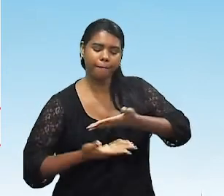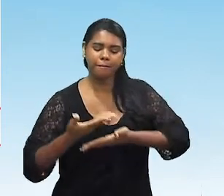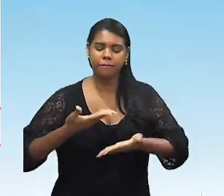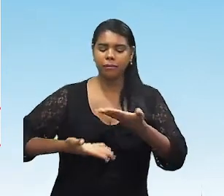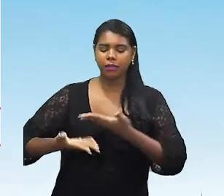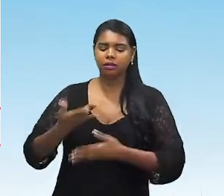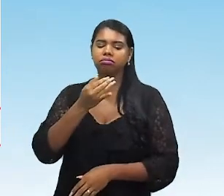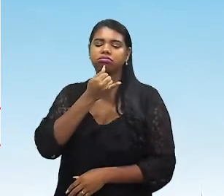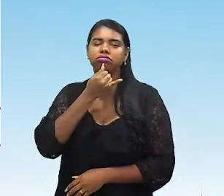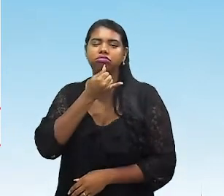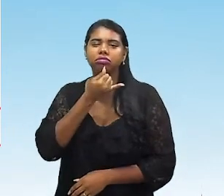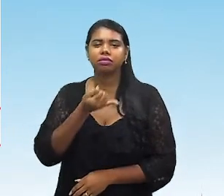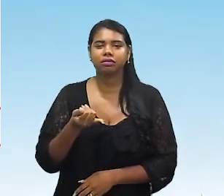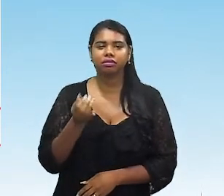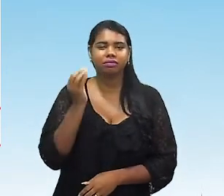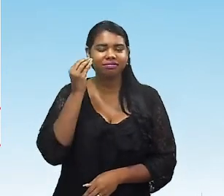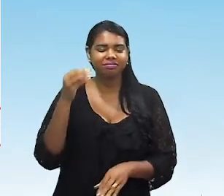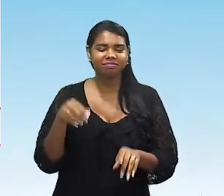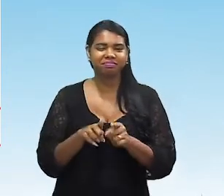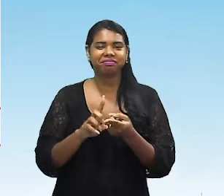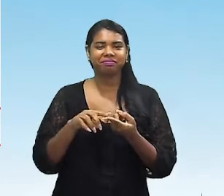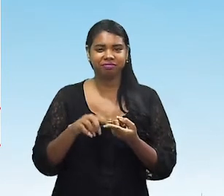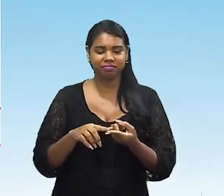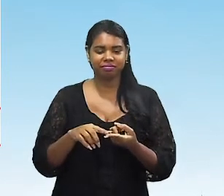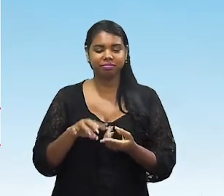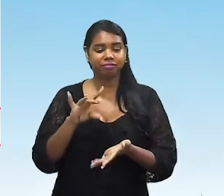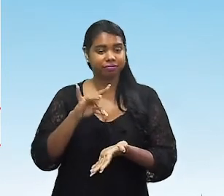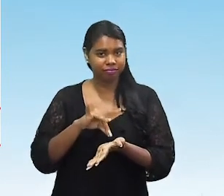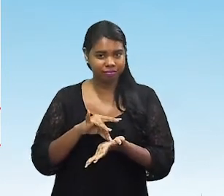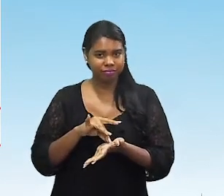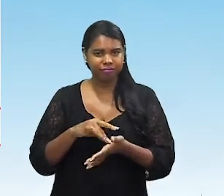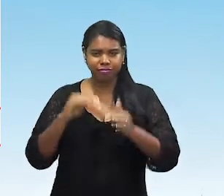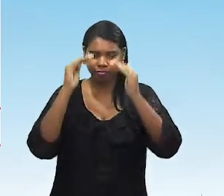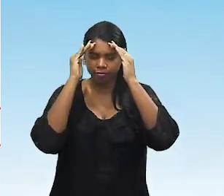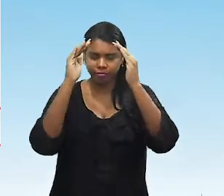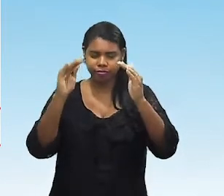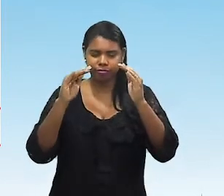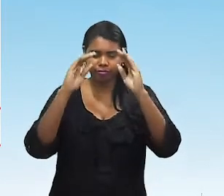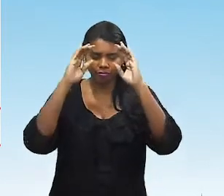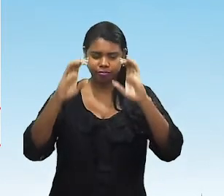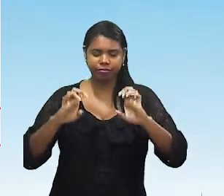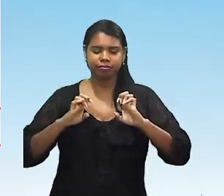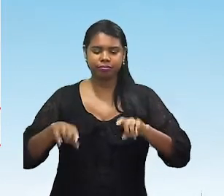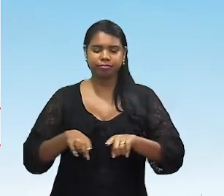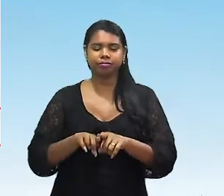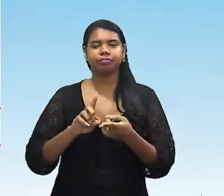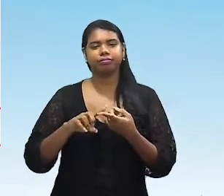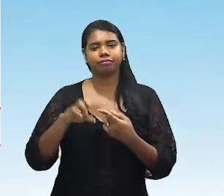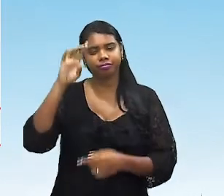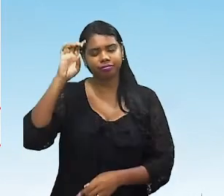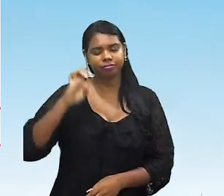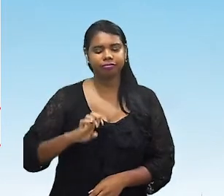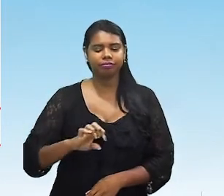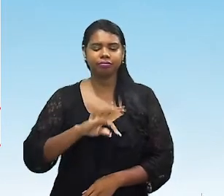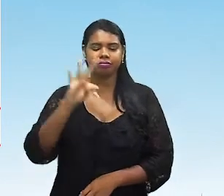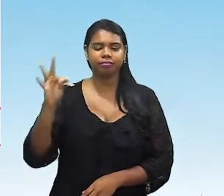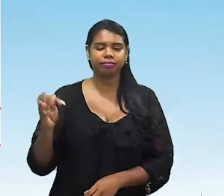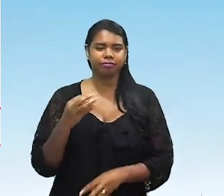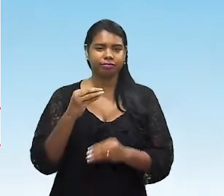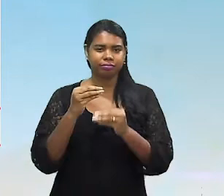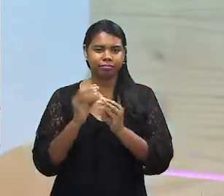vocês, dão exemplos. E também por uma questão de moralidade, uma questão de ética. Então, todo